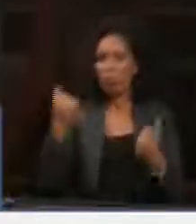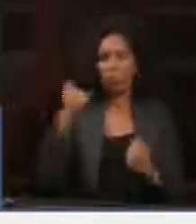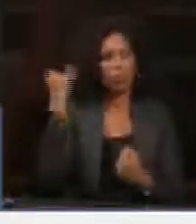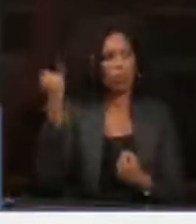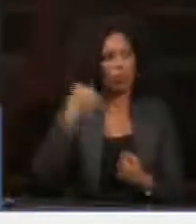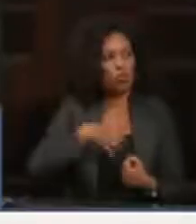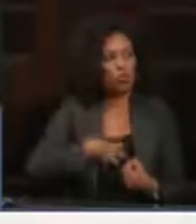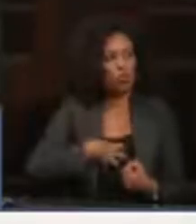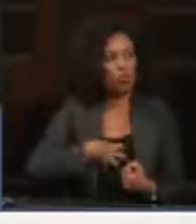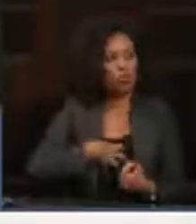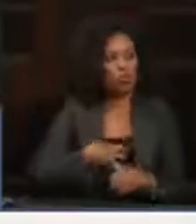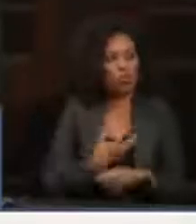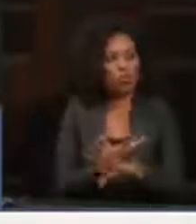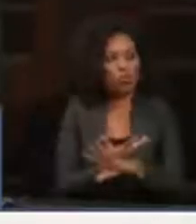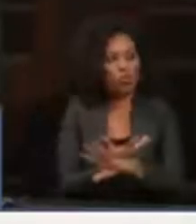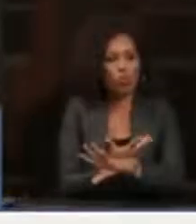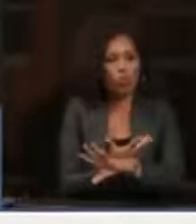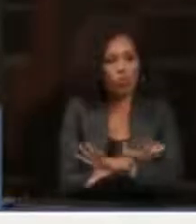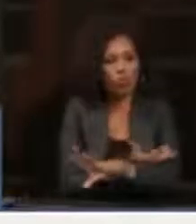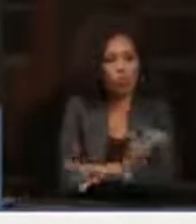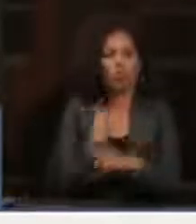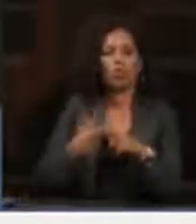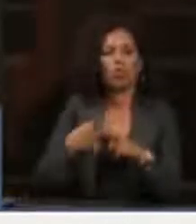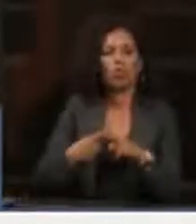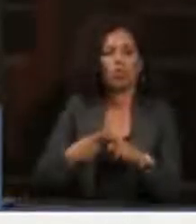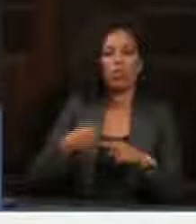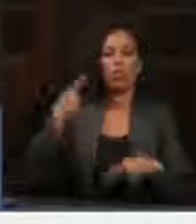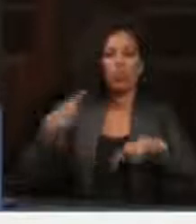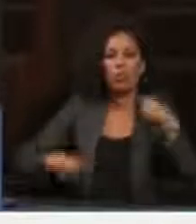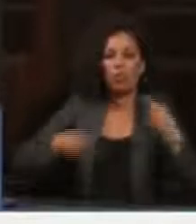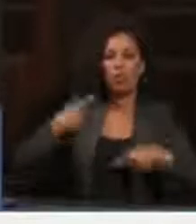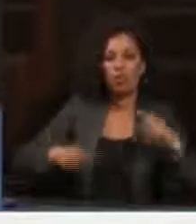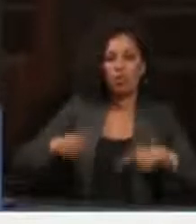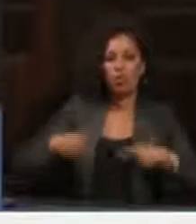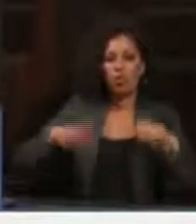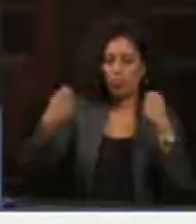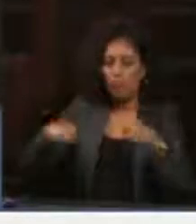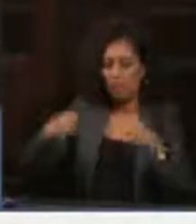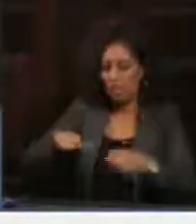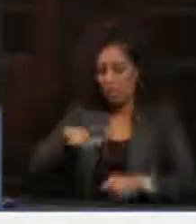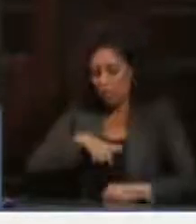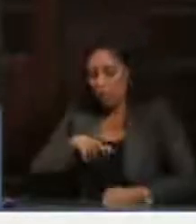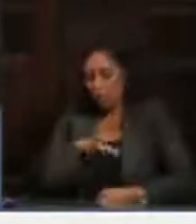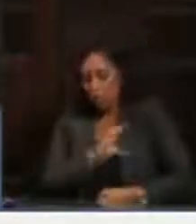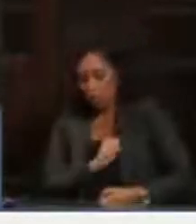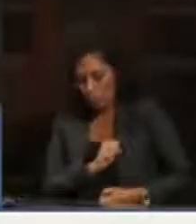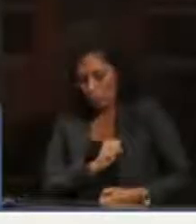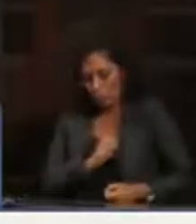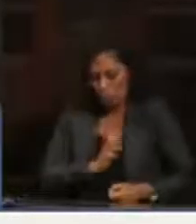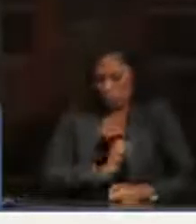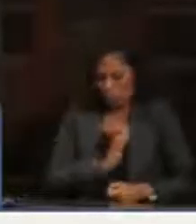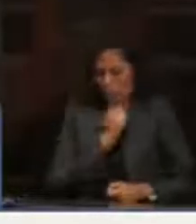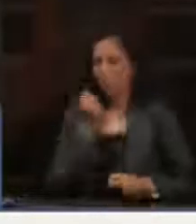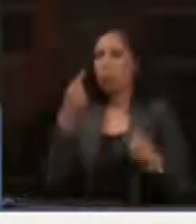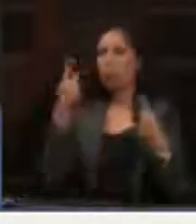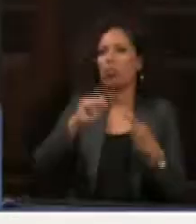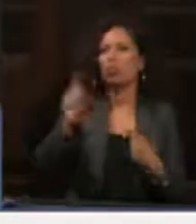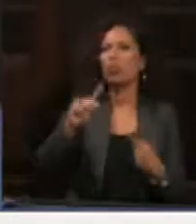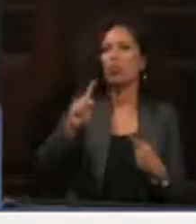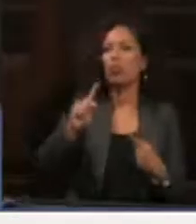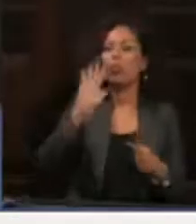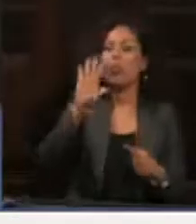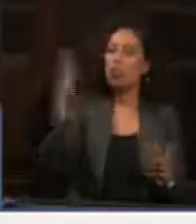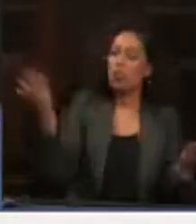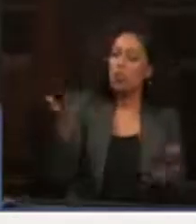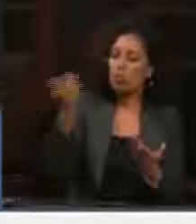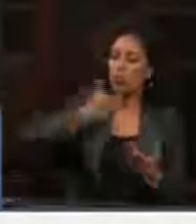lágrimas, porque política deve ser feita com afeto, não com ódio. E a gente está vivendo um estado